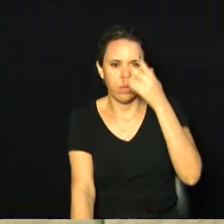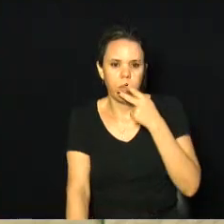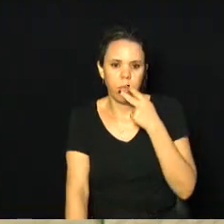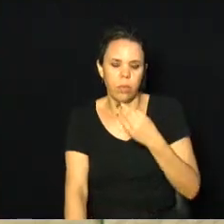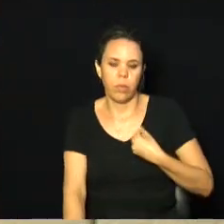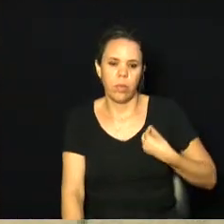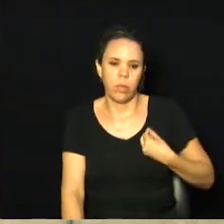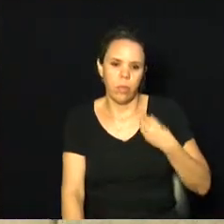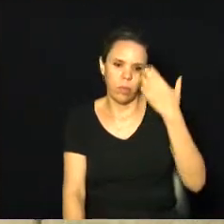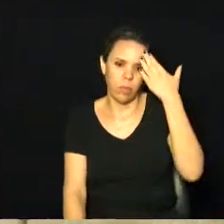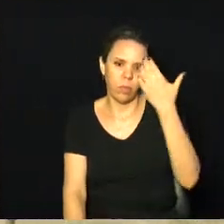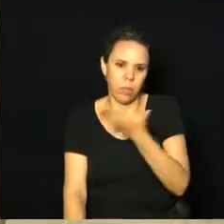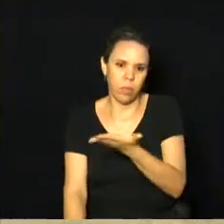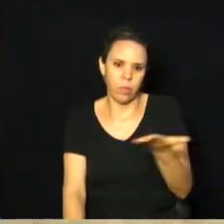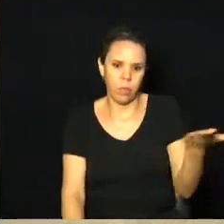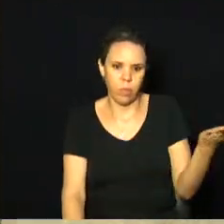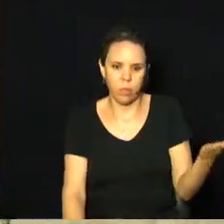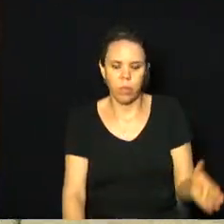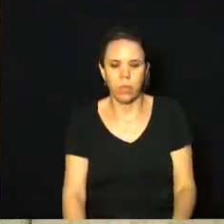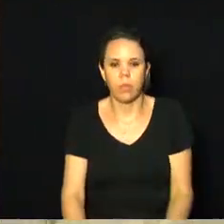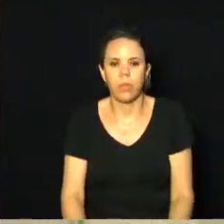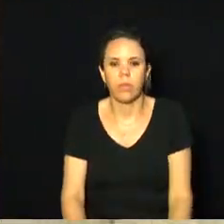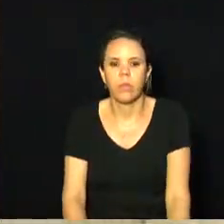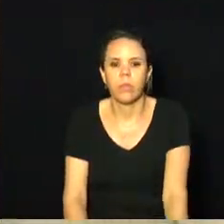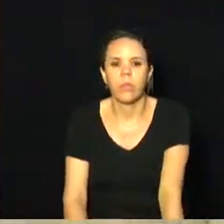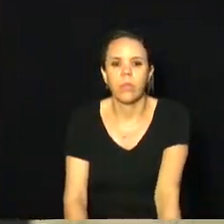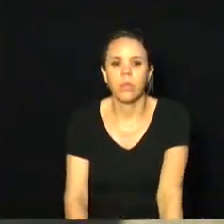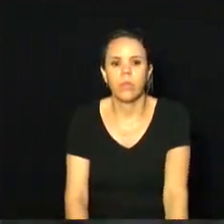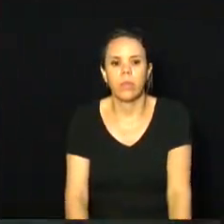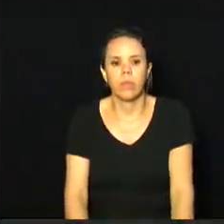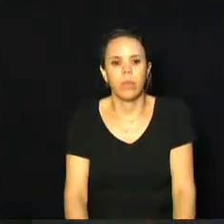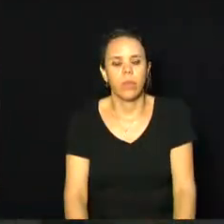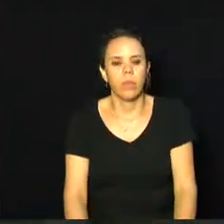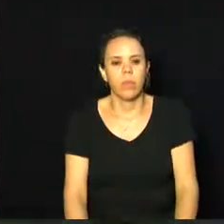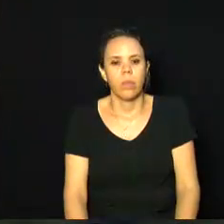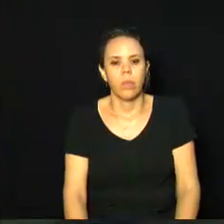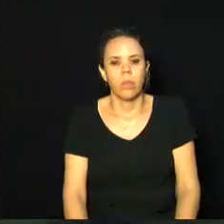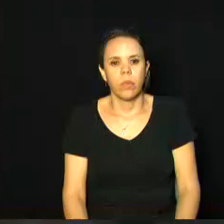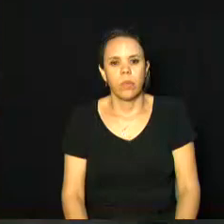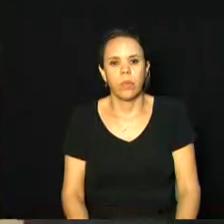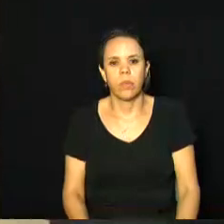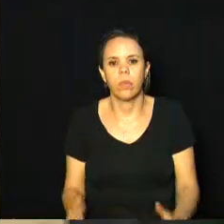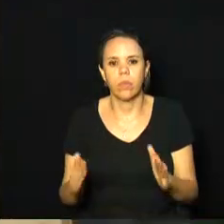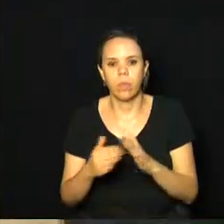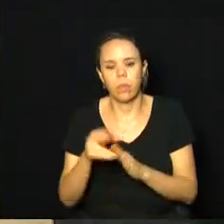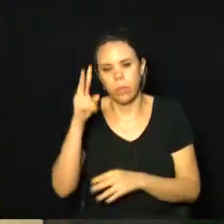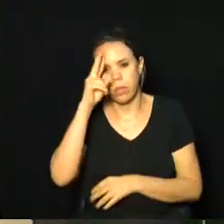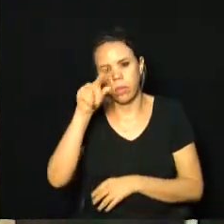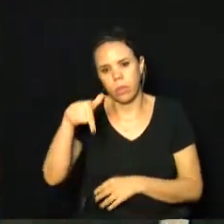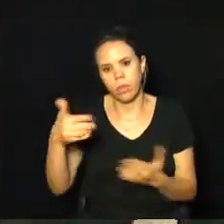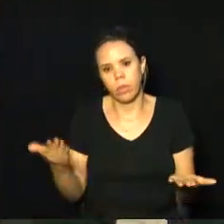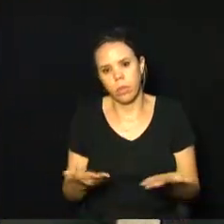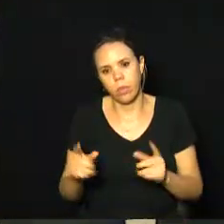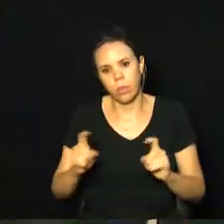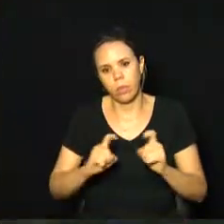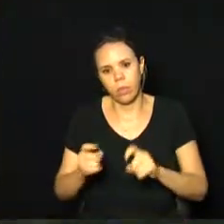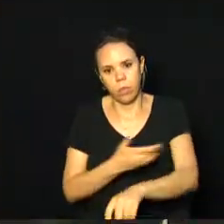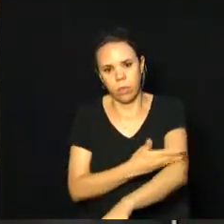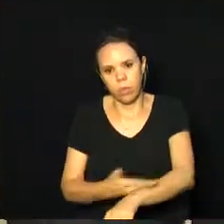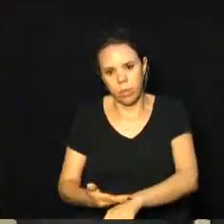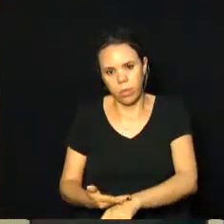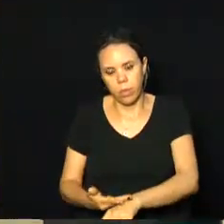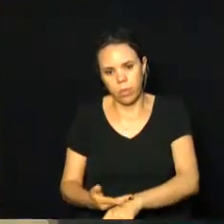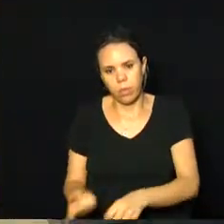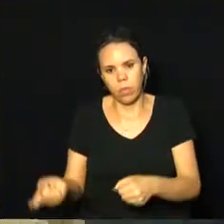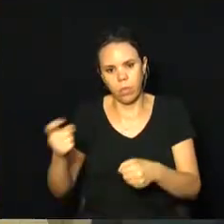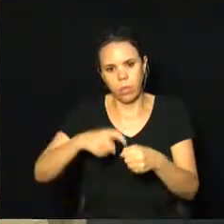vivo. Eu que agradeço, estamos sempre à disposição. Ok, mais uma vez obrigada. E a você de casa, lembrando que hoje é dia de reunião ordinária. A gente